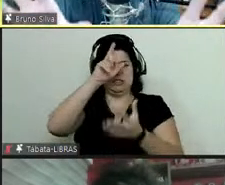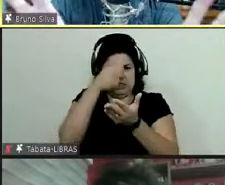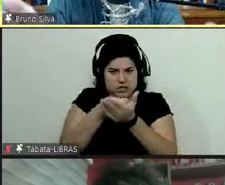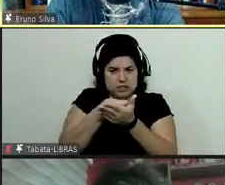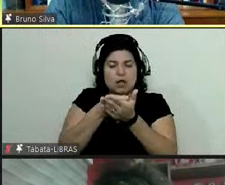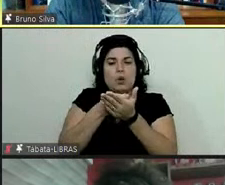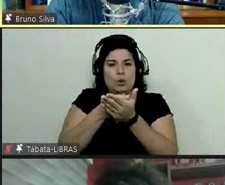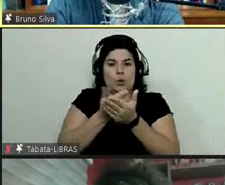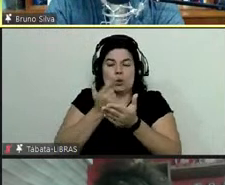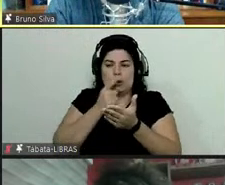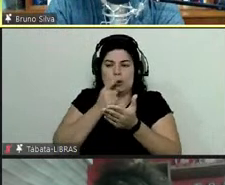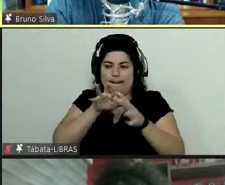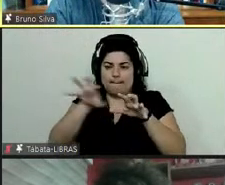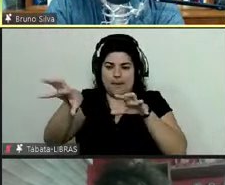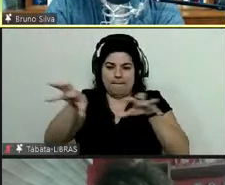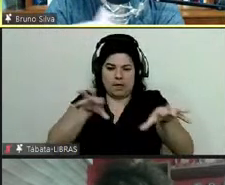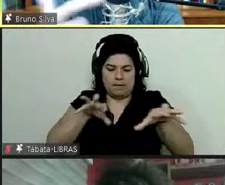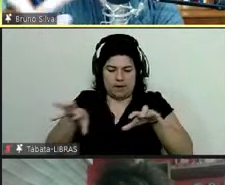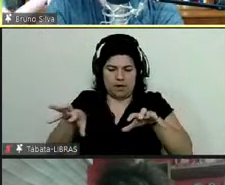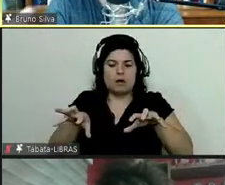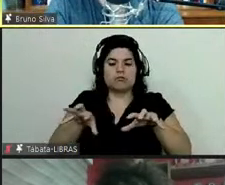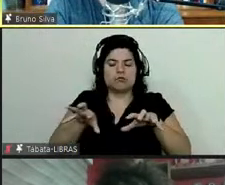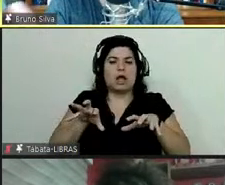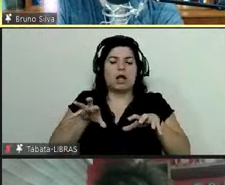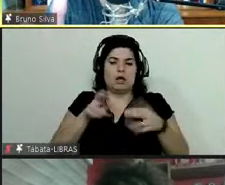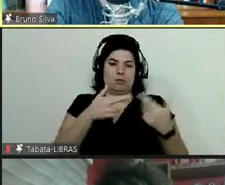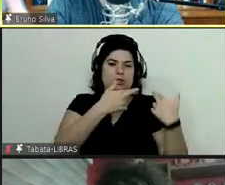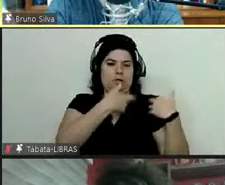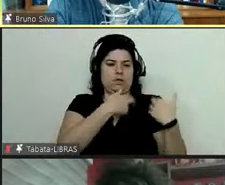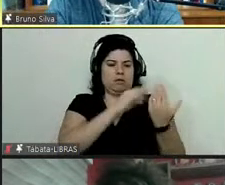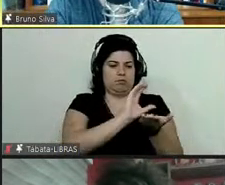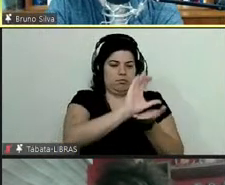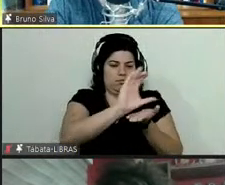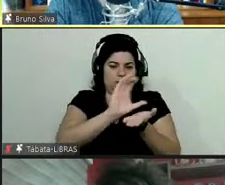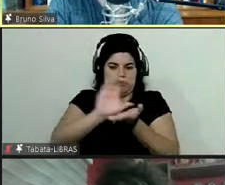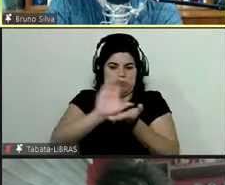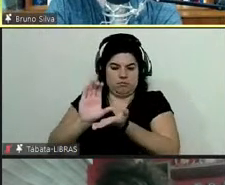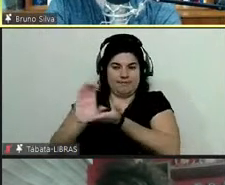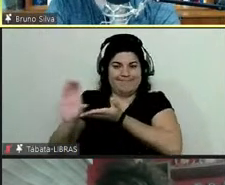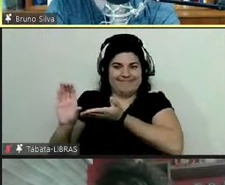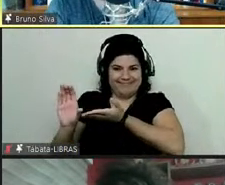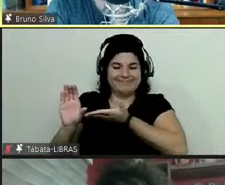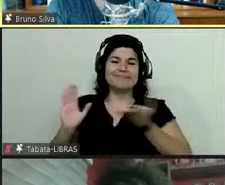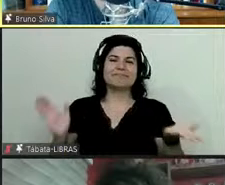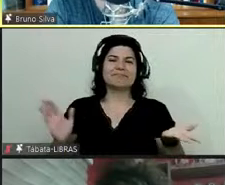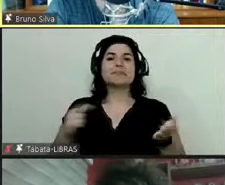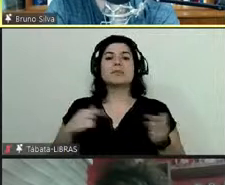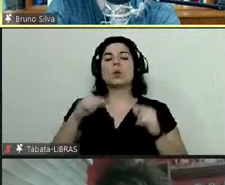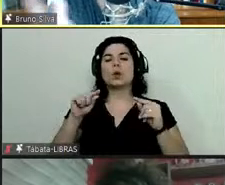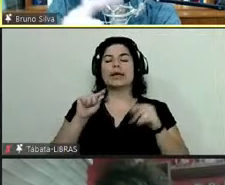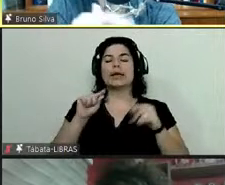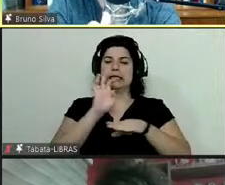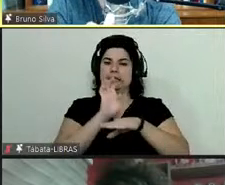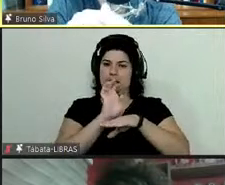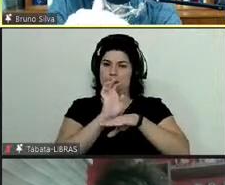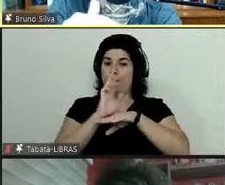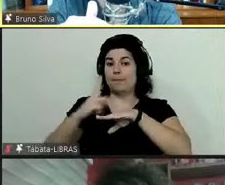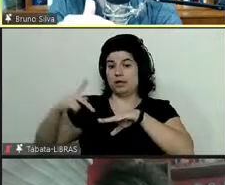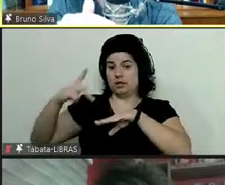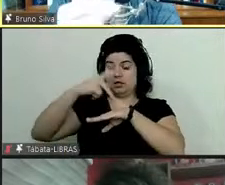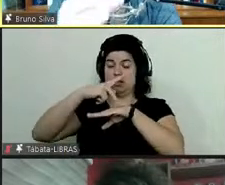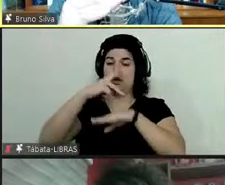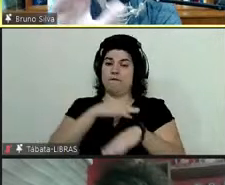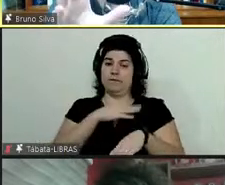conferir autonomia para essas partes Então essas formas de organização dos Estados Federados vamos dizer assim é